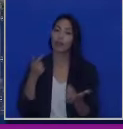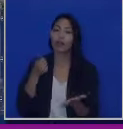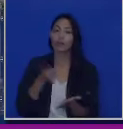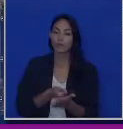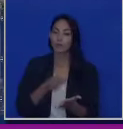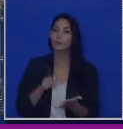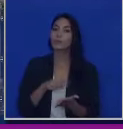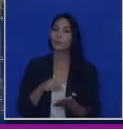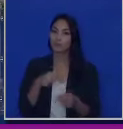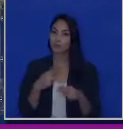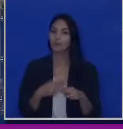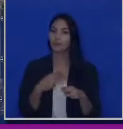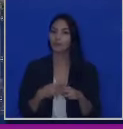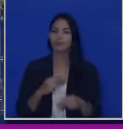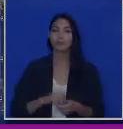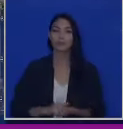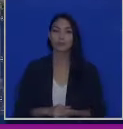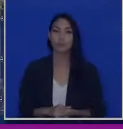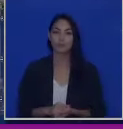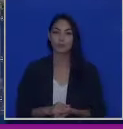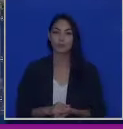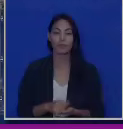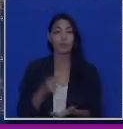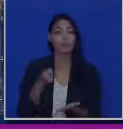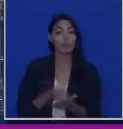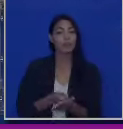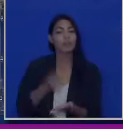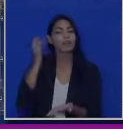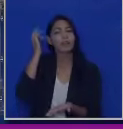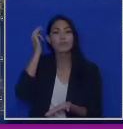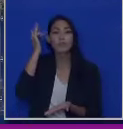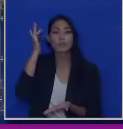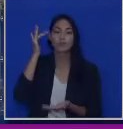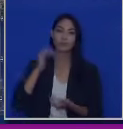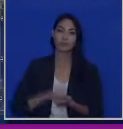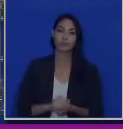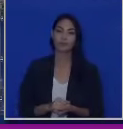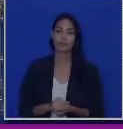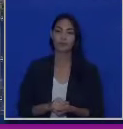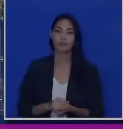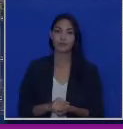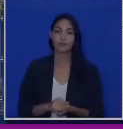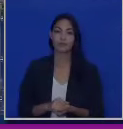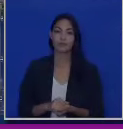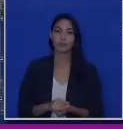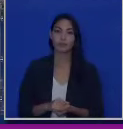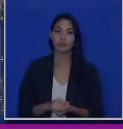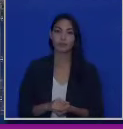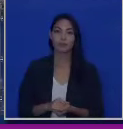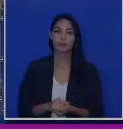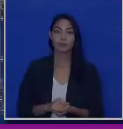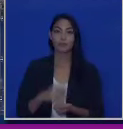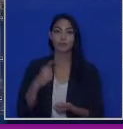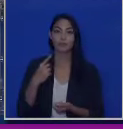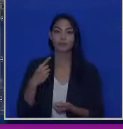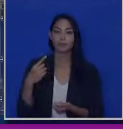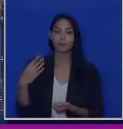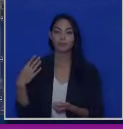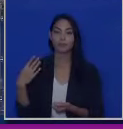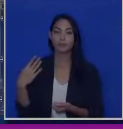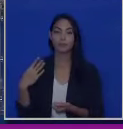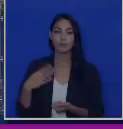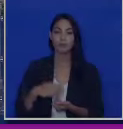e aposte nas loterias Caixa. Para apostar é muito fácil. Vem chegando mais um número sorteado, é bola